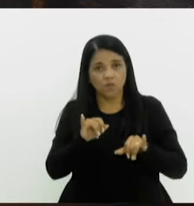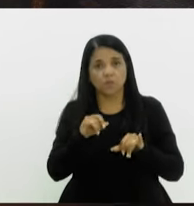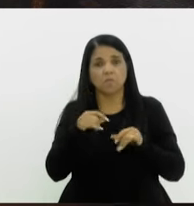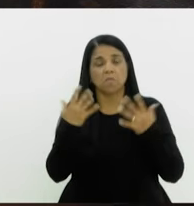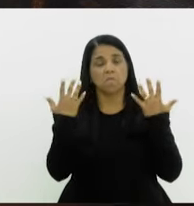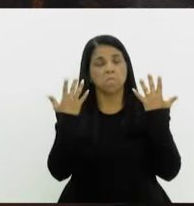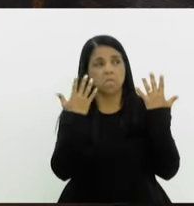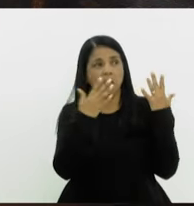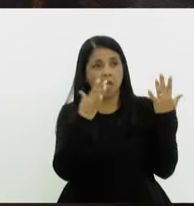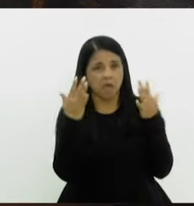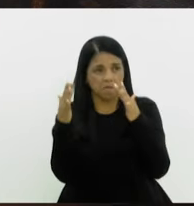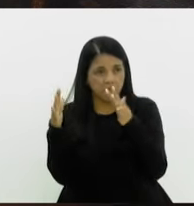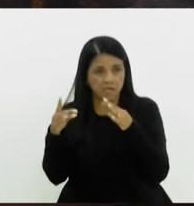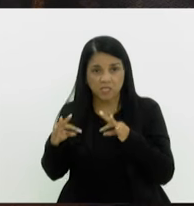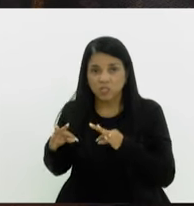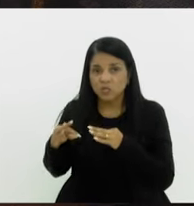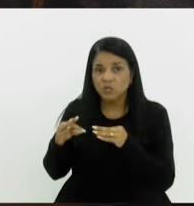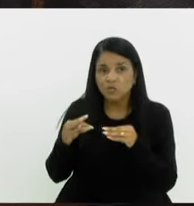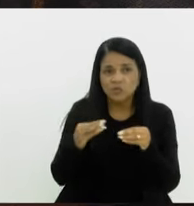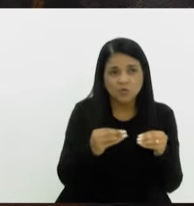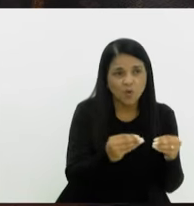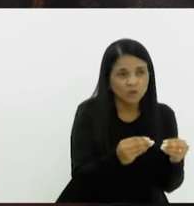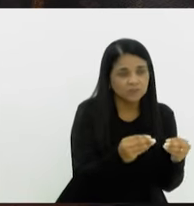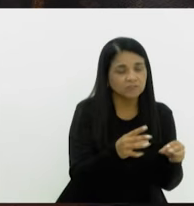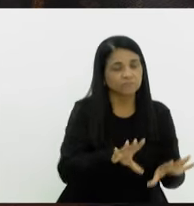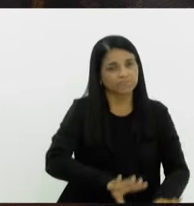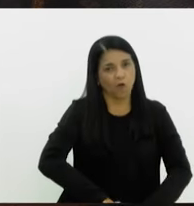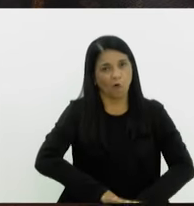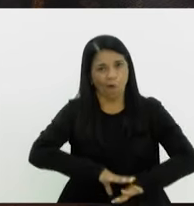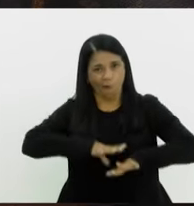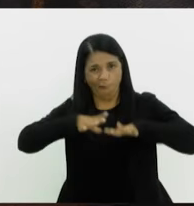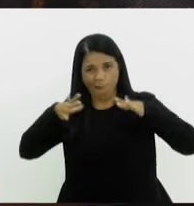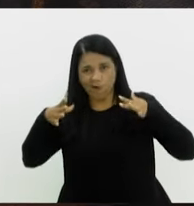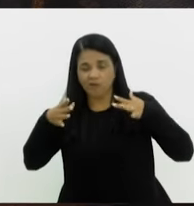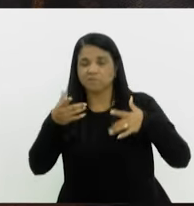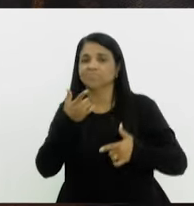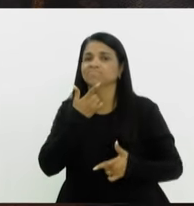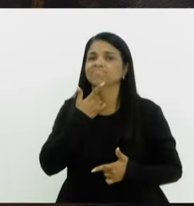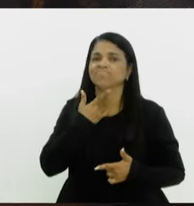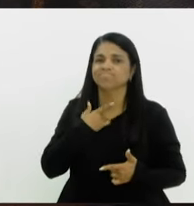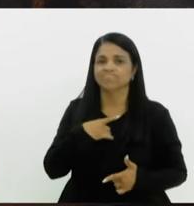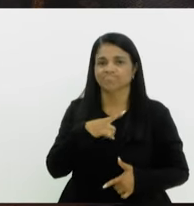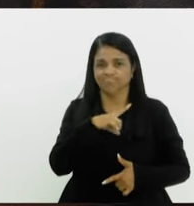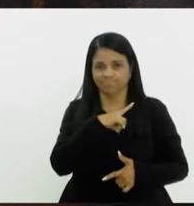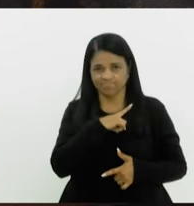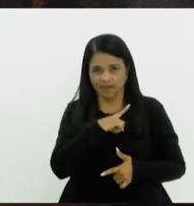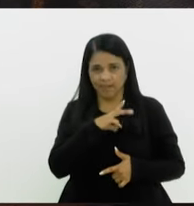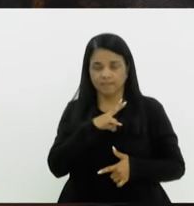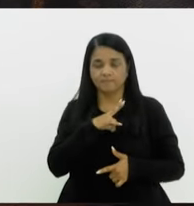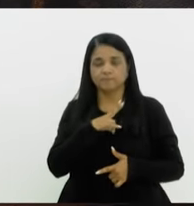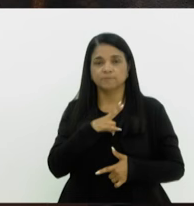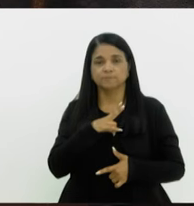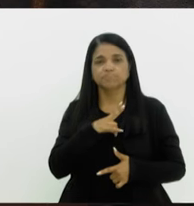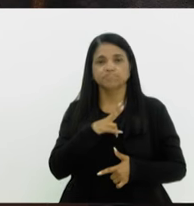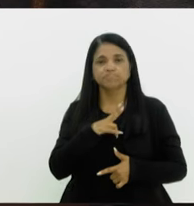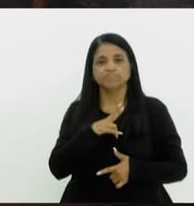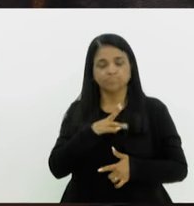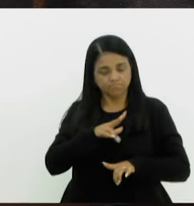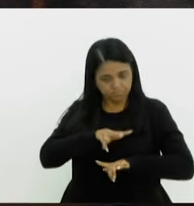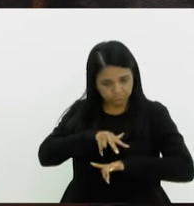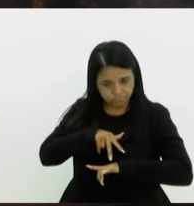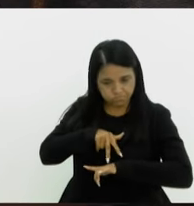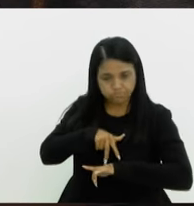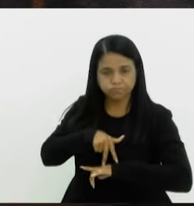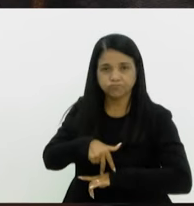parabéns a todas que estão tendo a coragem e a vontade de se colocarem à prova isso não é